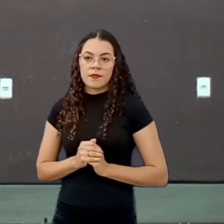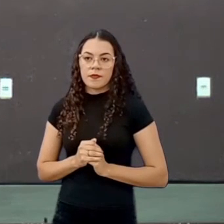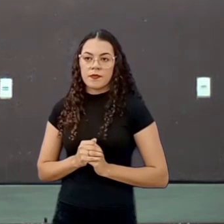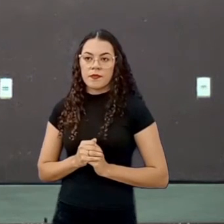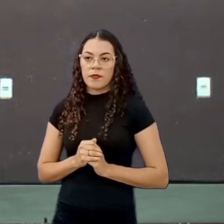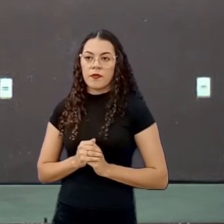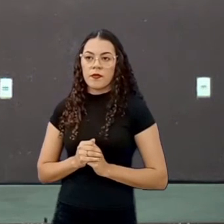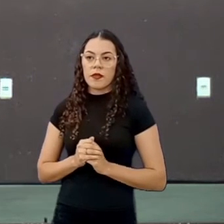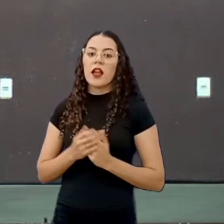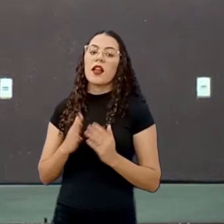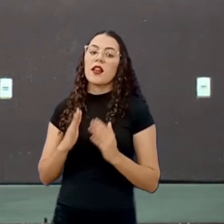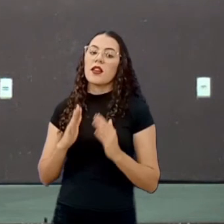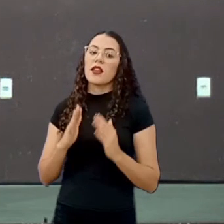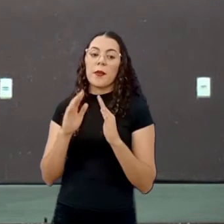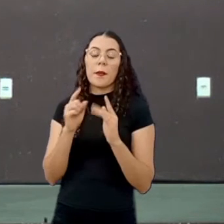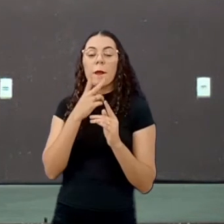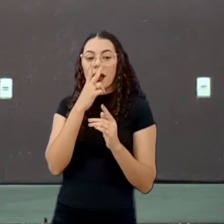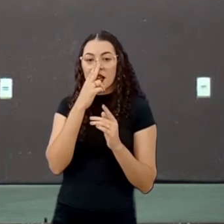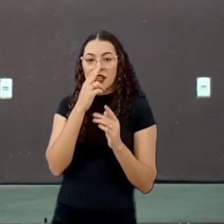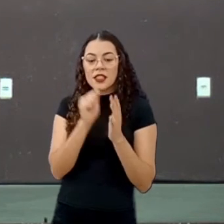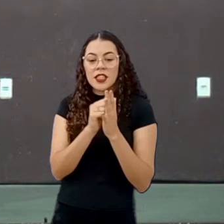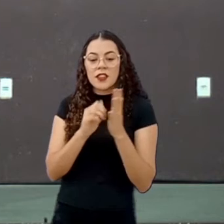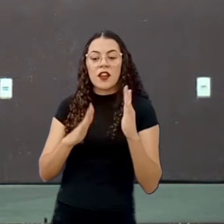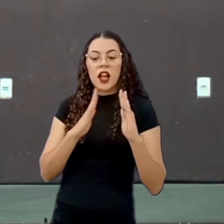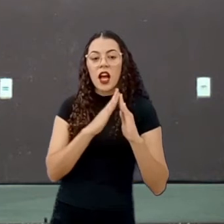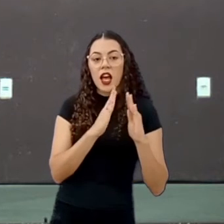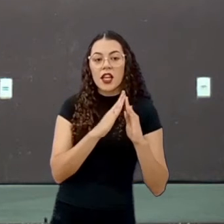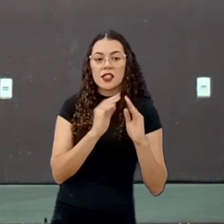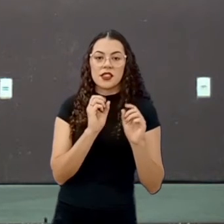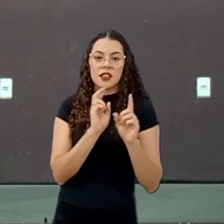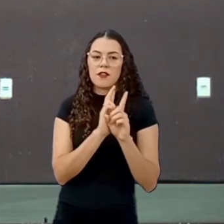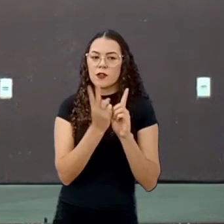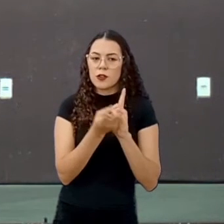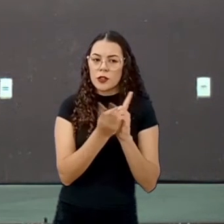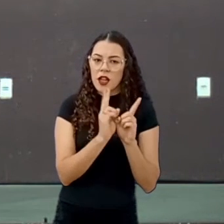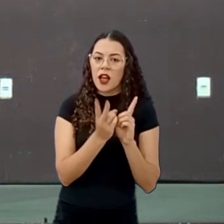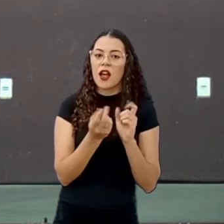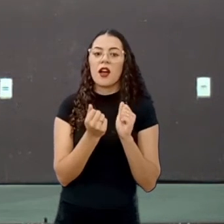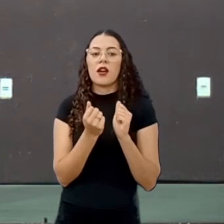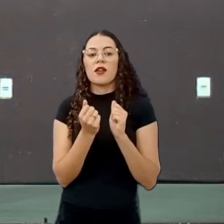Se a tarefinha de casa a gente não faz, devocional,